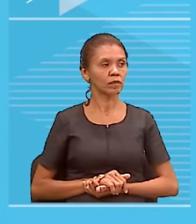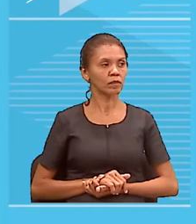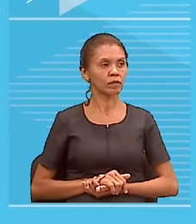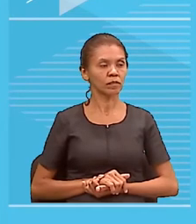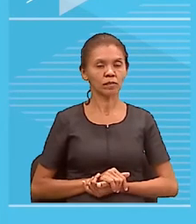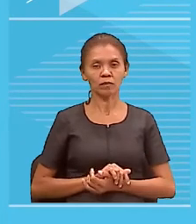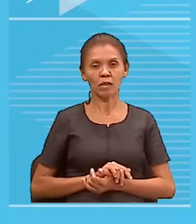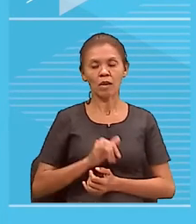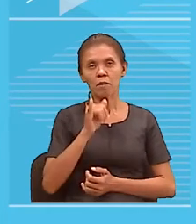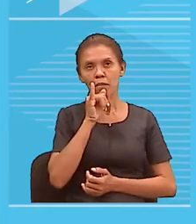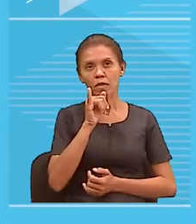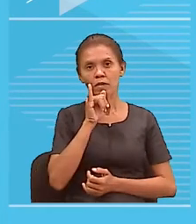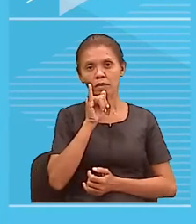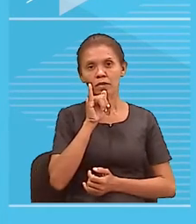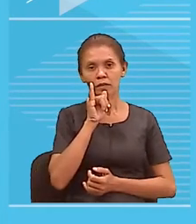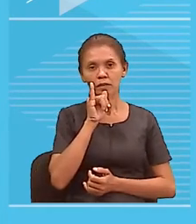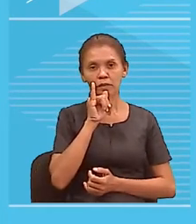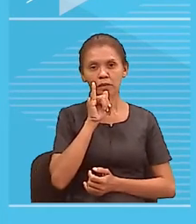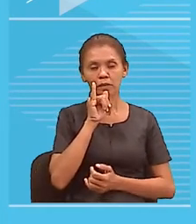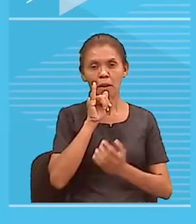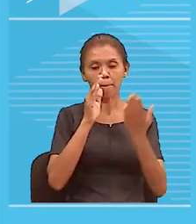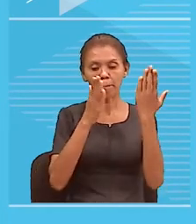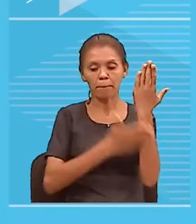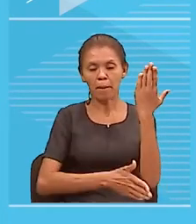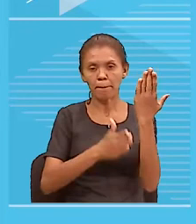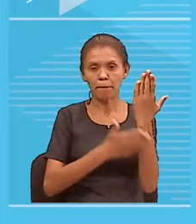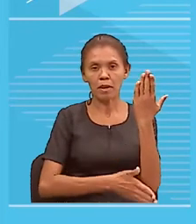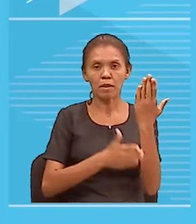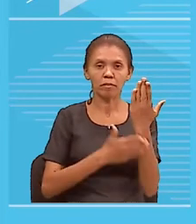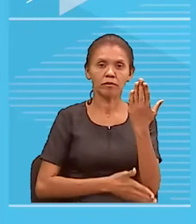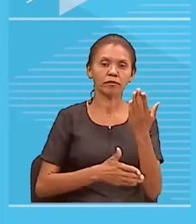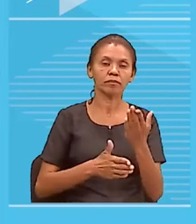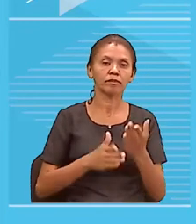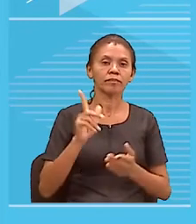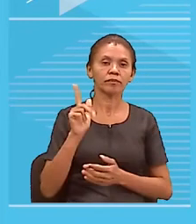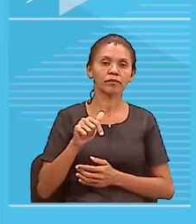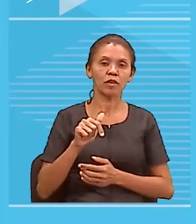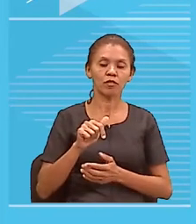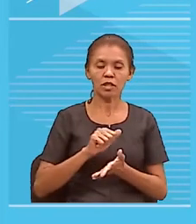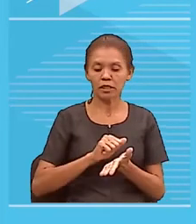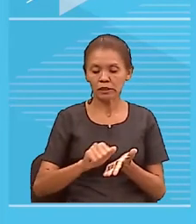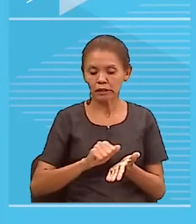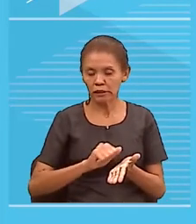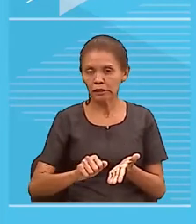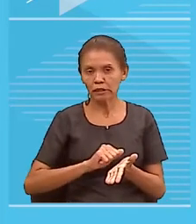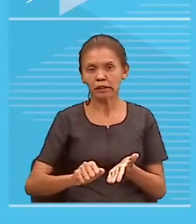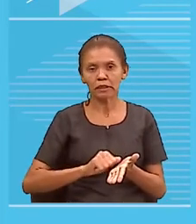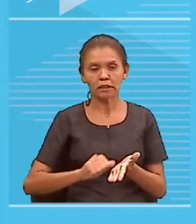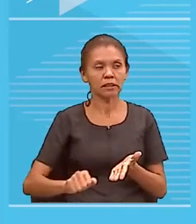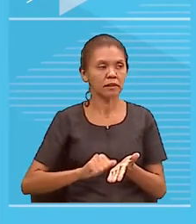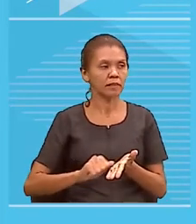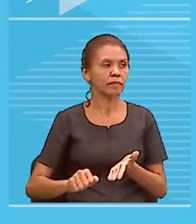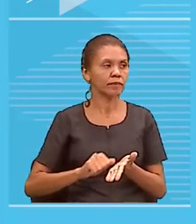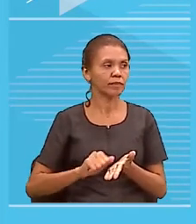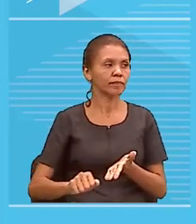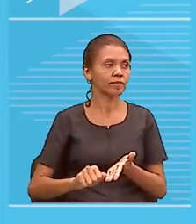a macaxeira fechar macaxeira a macaxeira no Caldinho de carne que você tá fazendo por exemplo